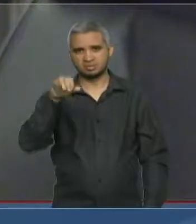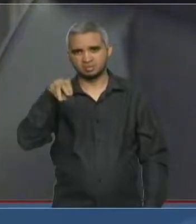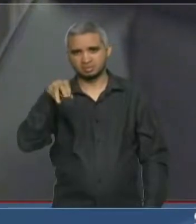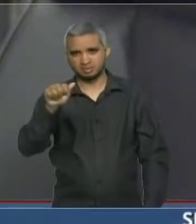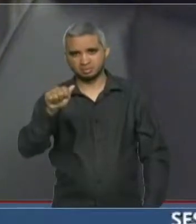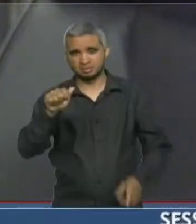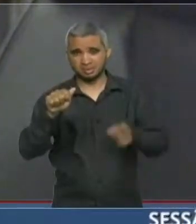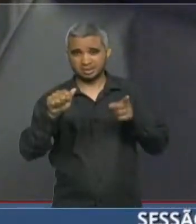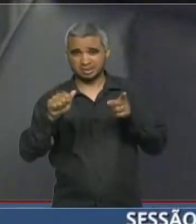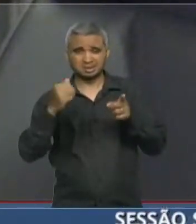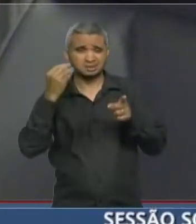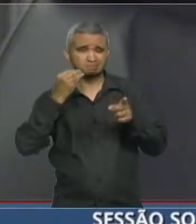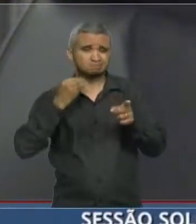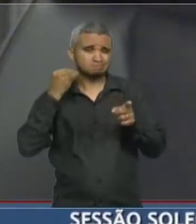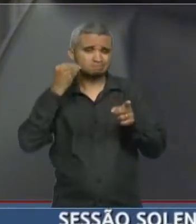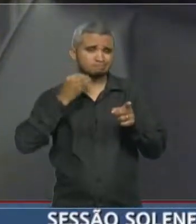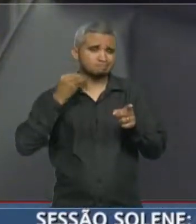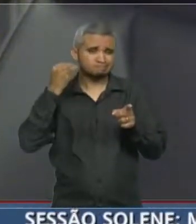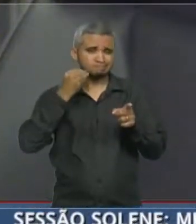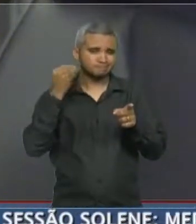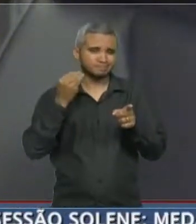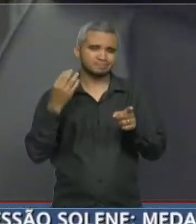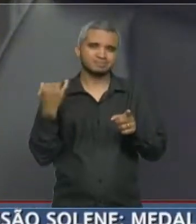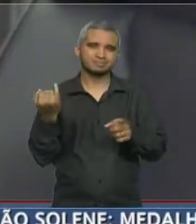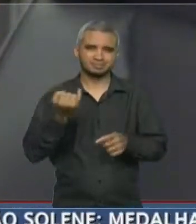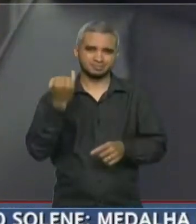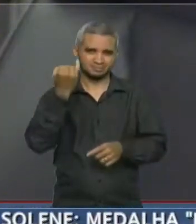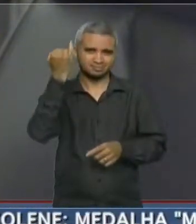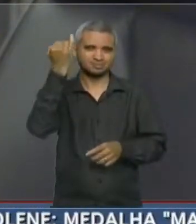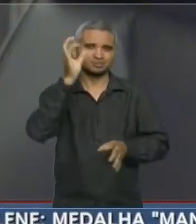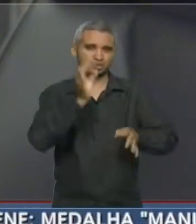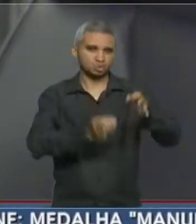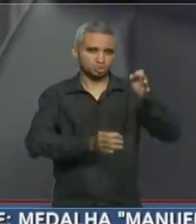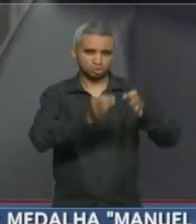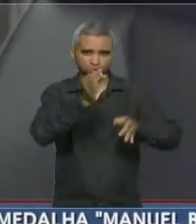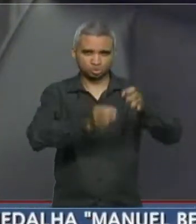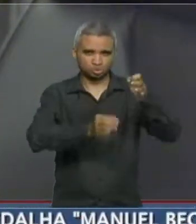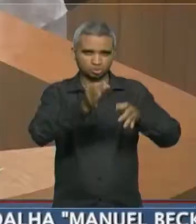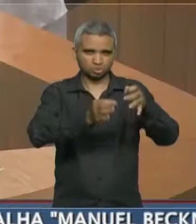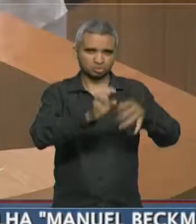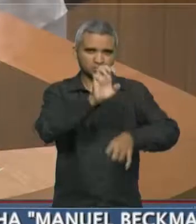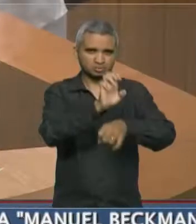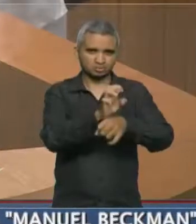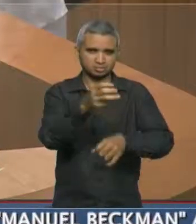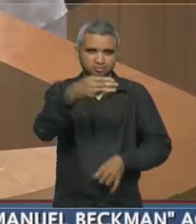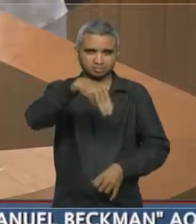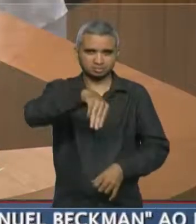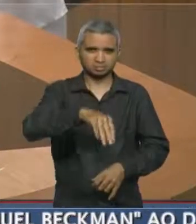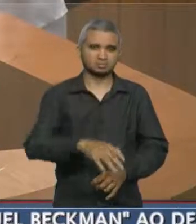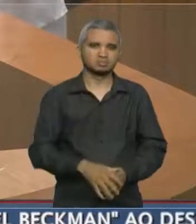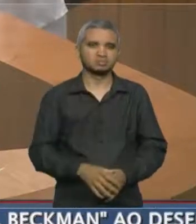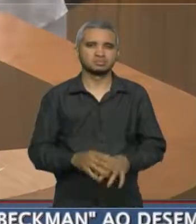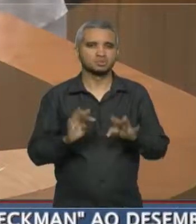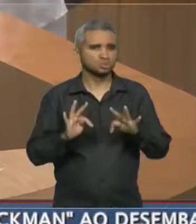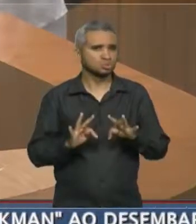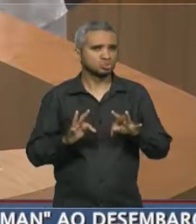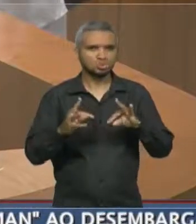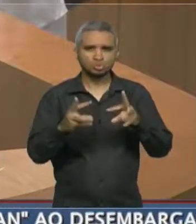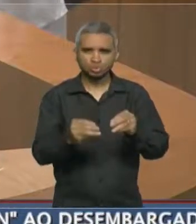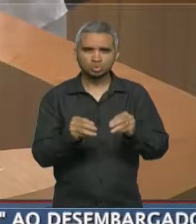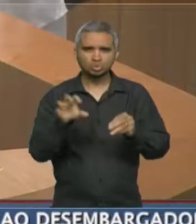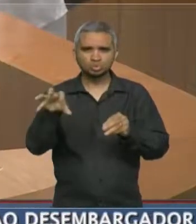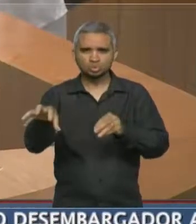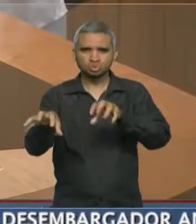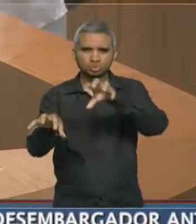praticamente todos os cargos importantes no Judiciário do Maranhão. E todos eles se ouvem muito bem,